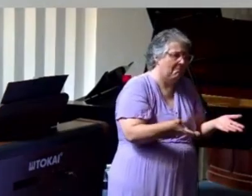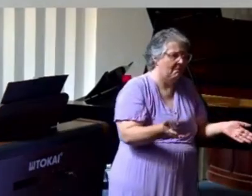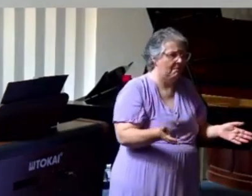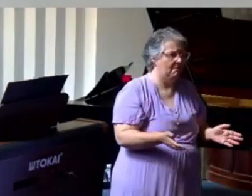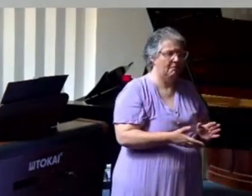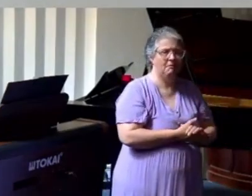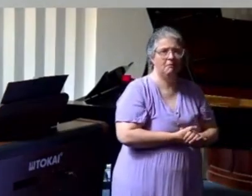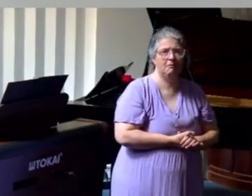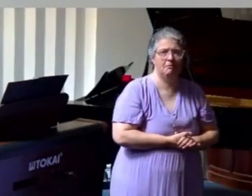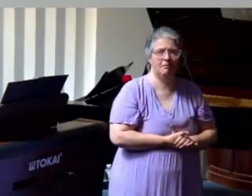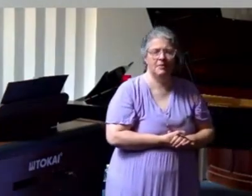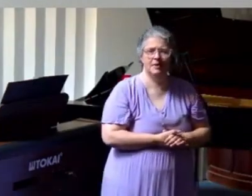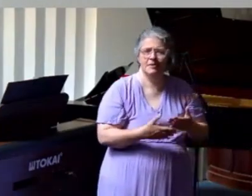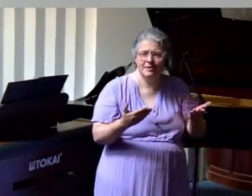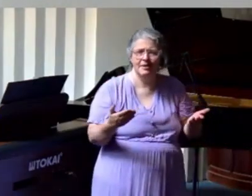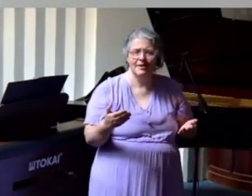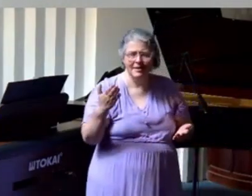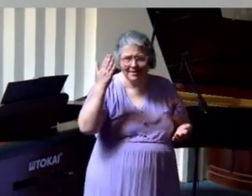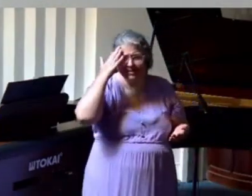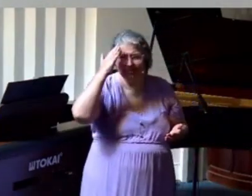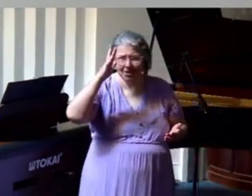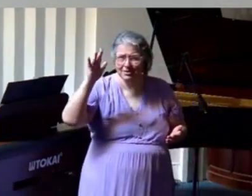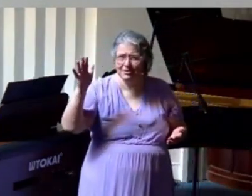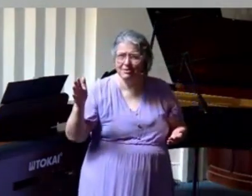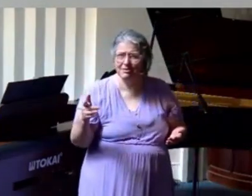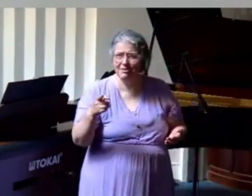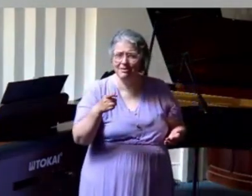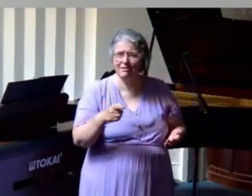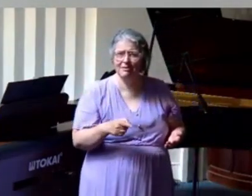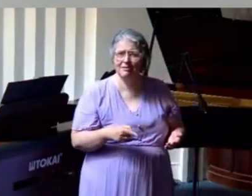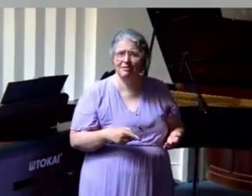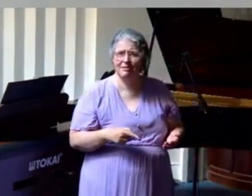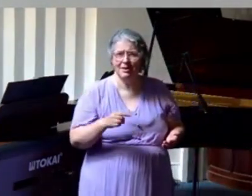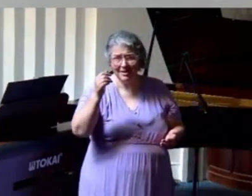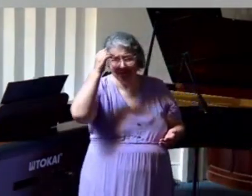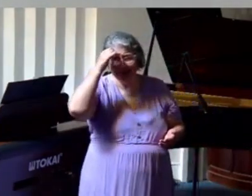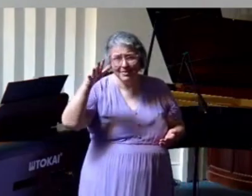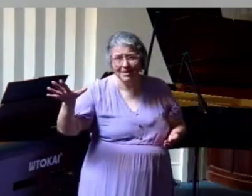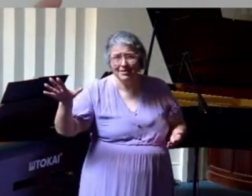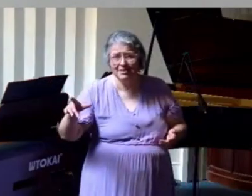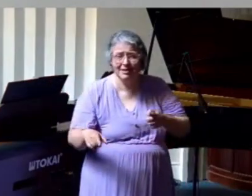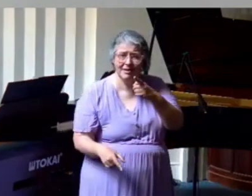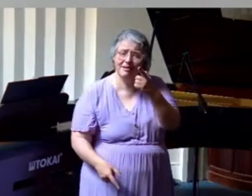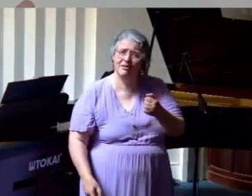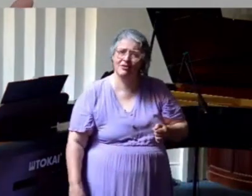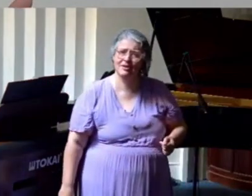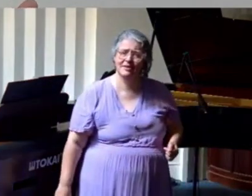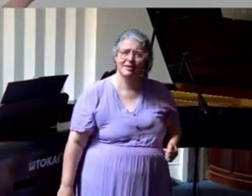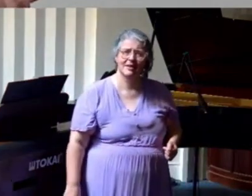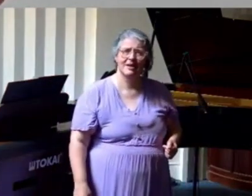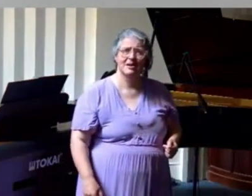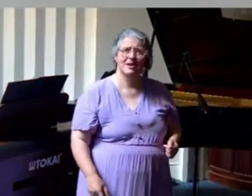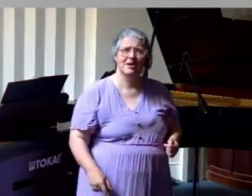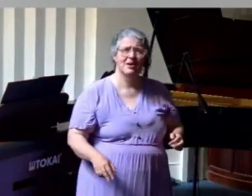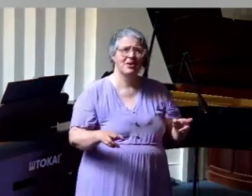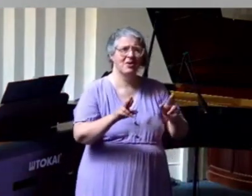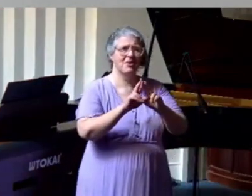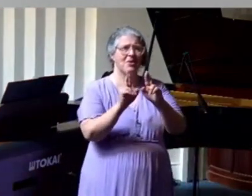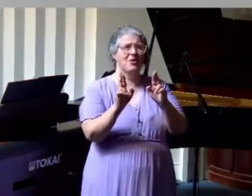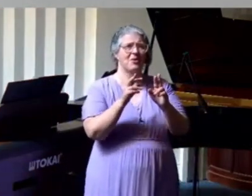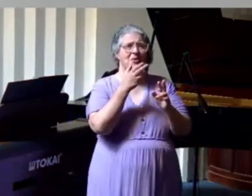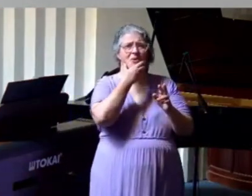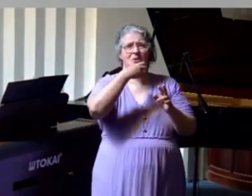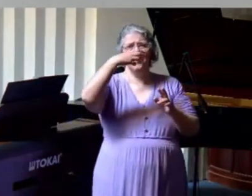deuses. Tu já pensou que coisa? Ele é o rei, no seu reinado, pessoas estão